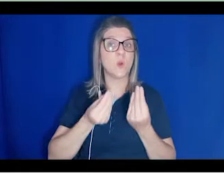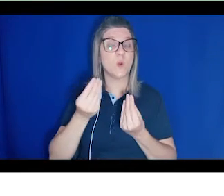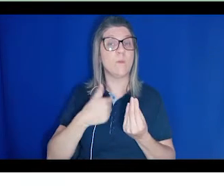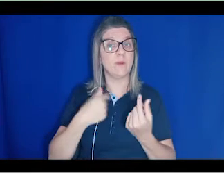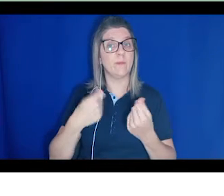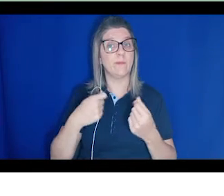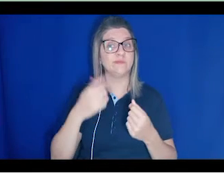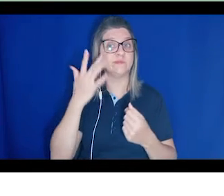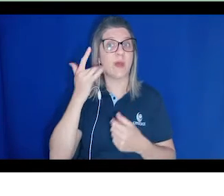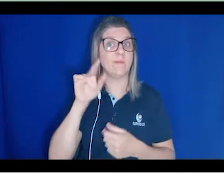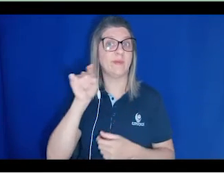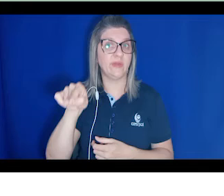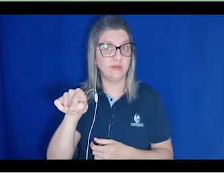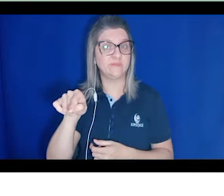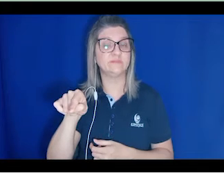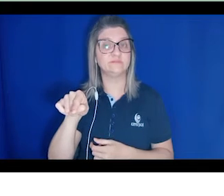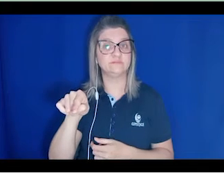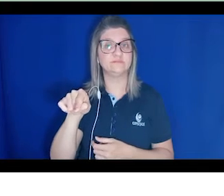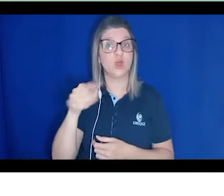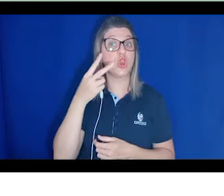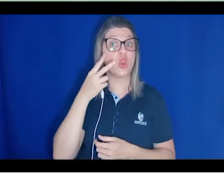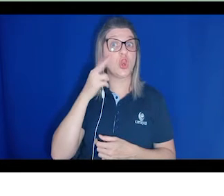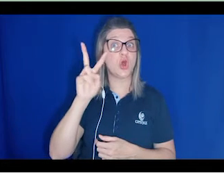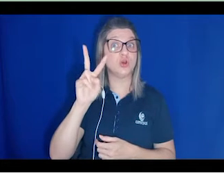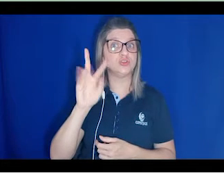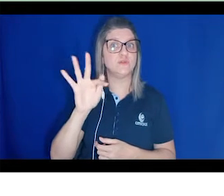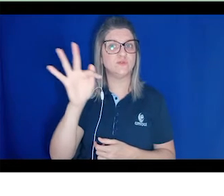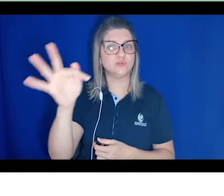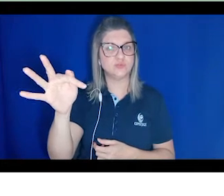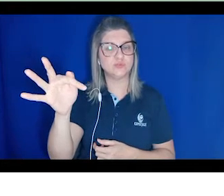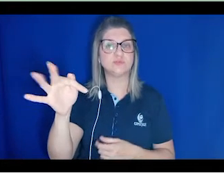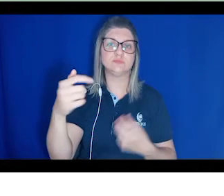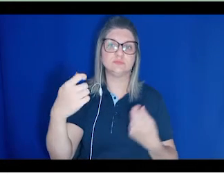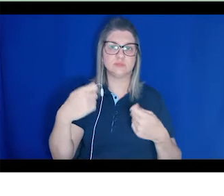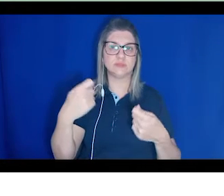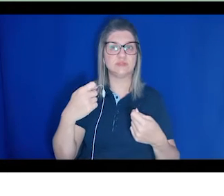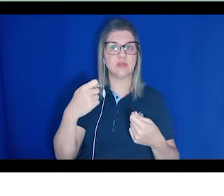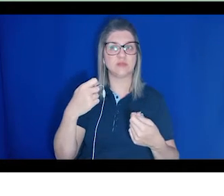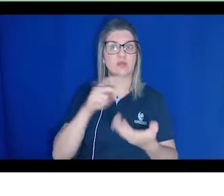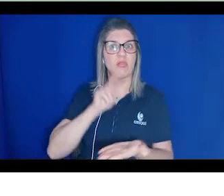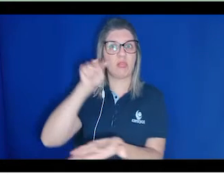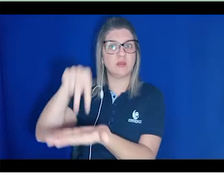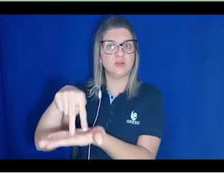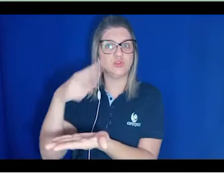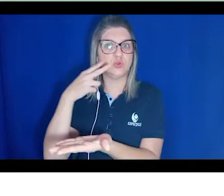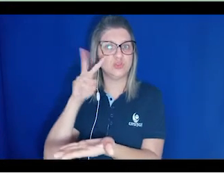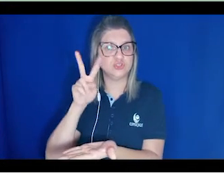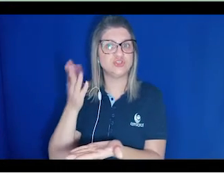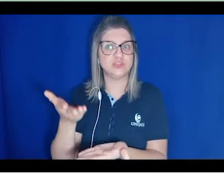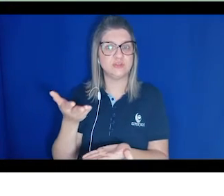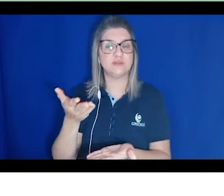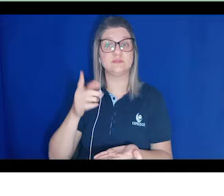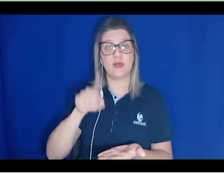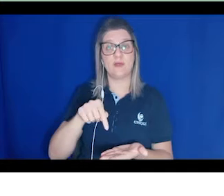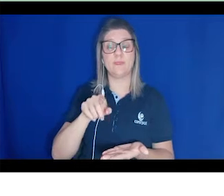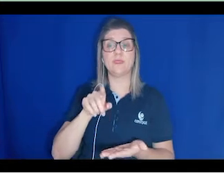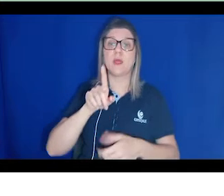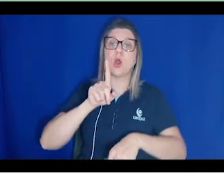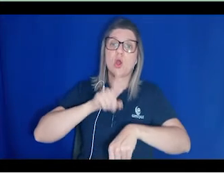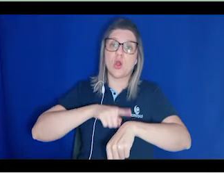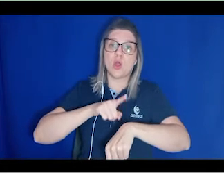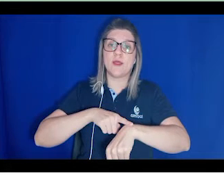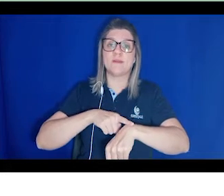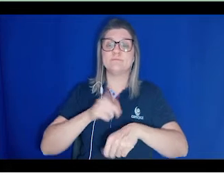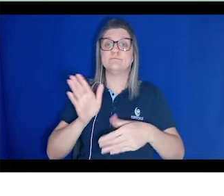de amanhã. Para eu pegar o dia de daqui a 2 dias o preço da ação, precisaria estar daqui a 2 dias. Portanto, é o preço